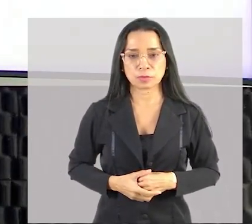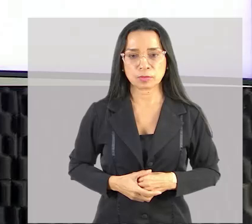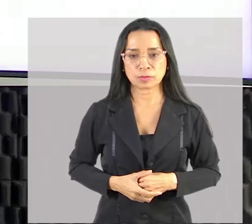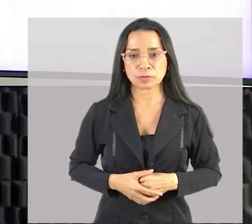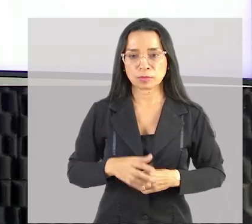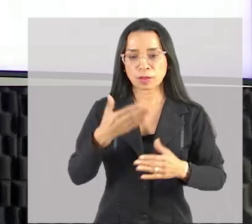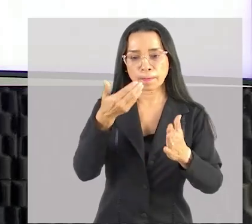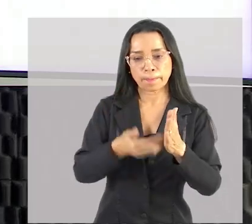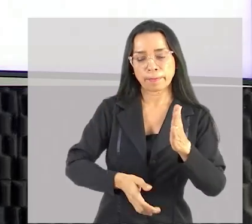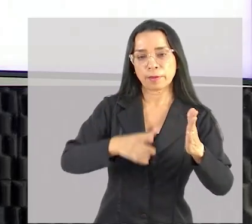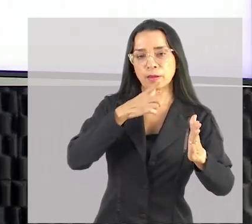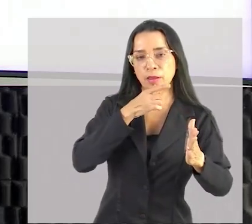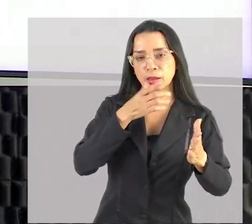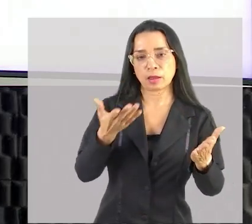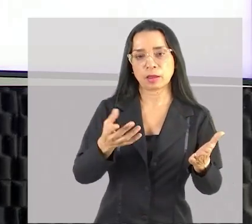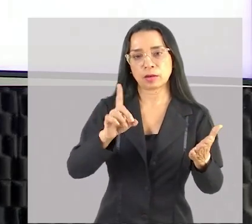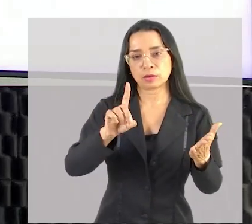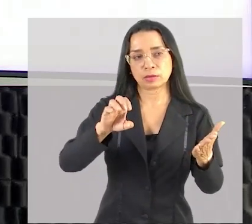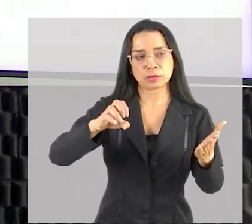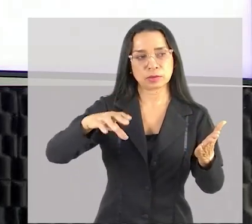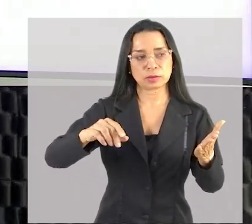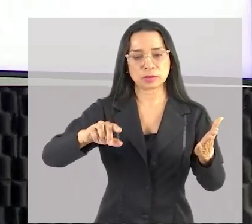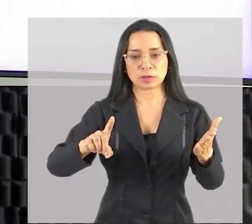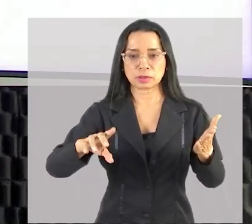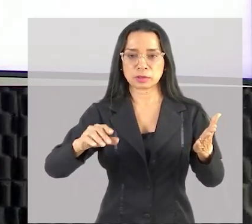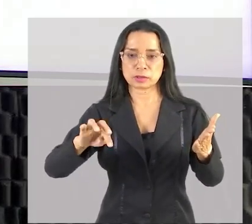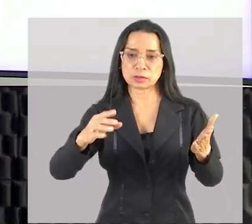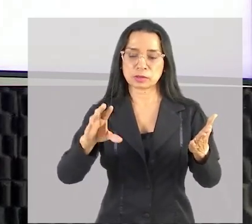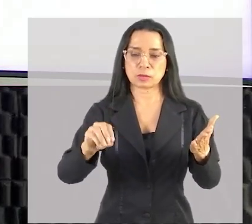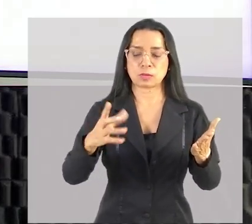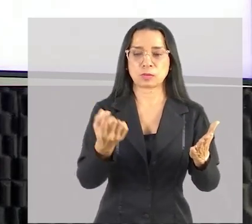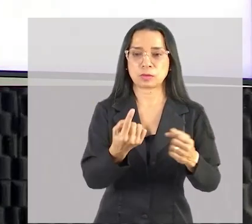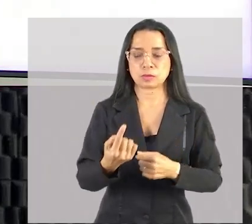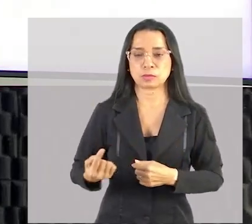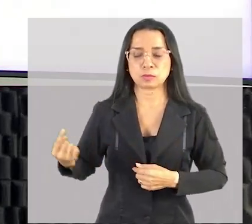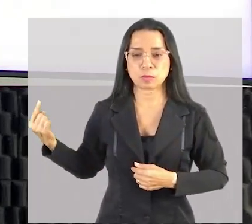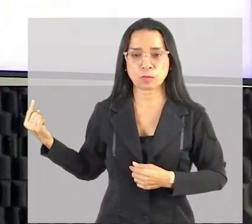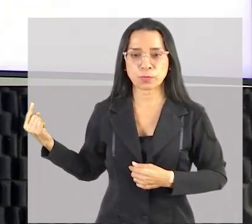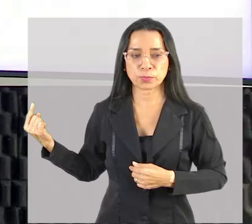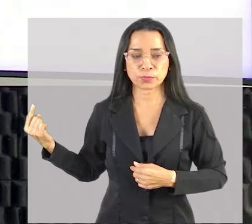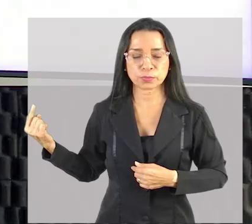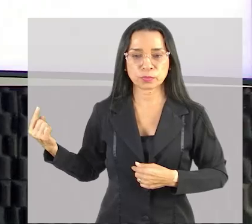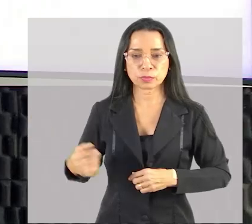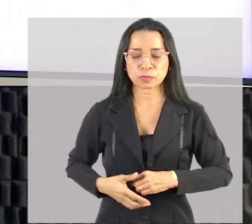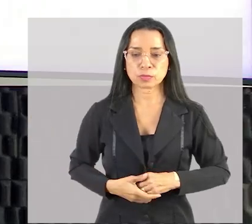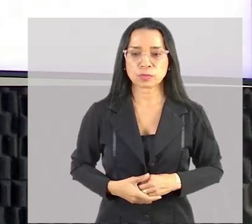Desidratação seria perder água. Não estou perdendo água, não está tendo perda de água.